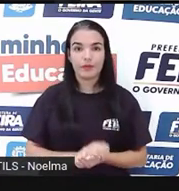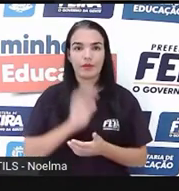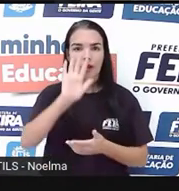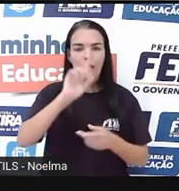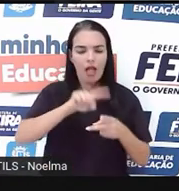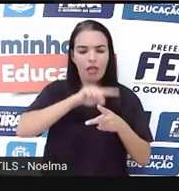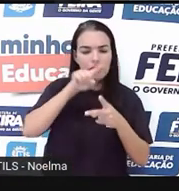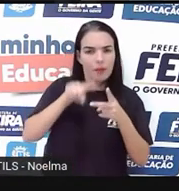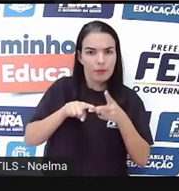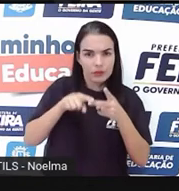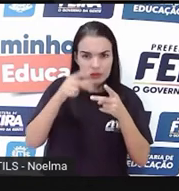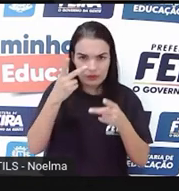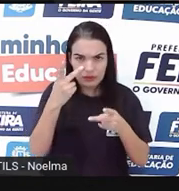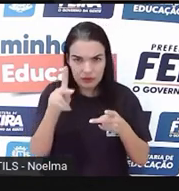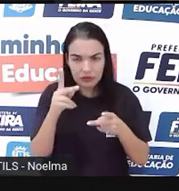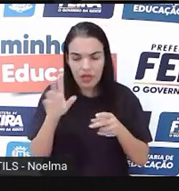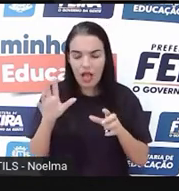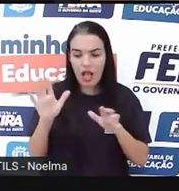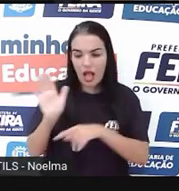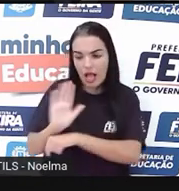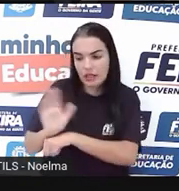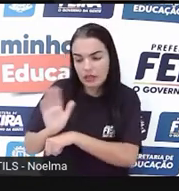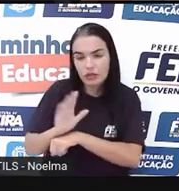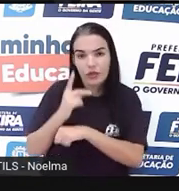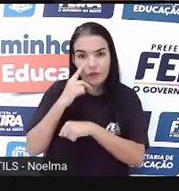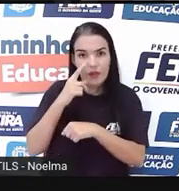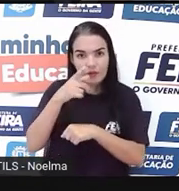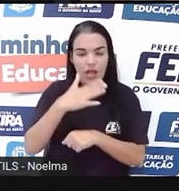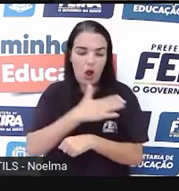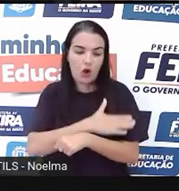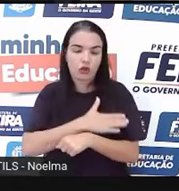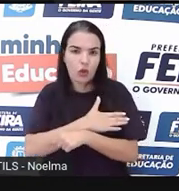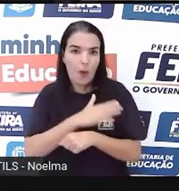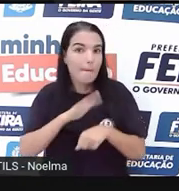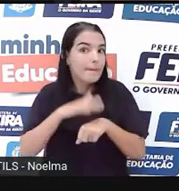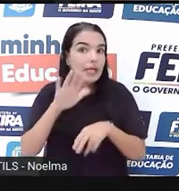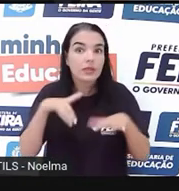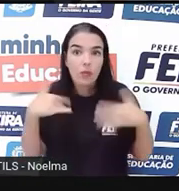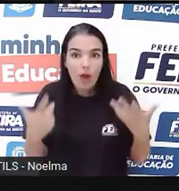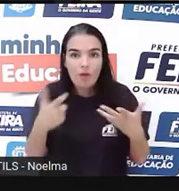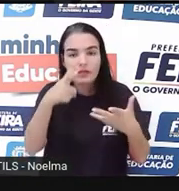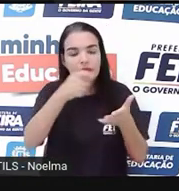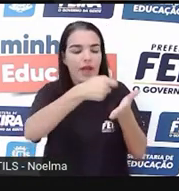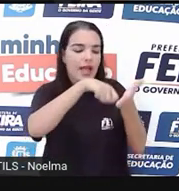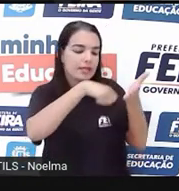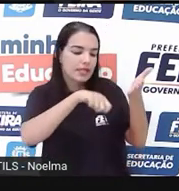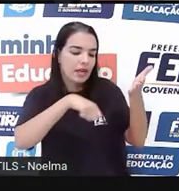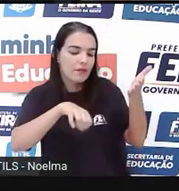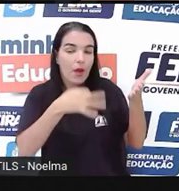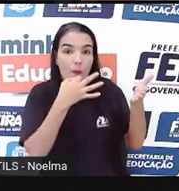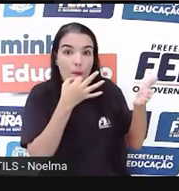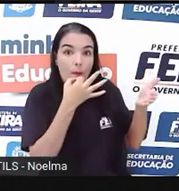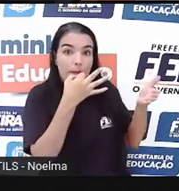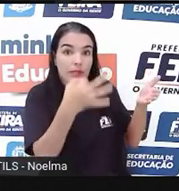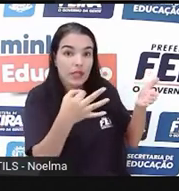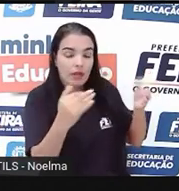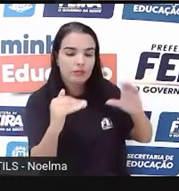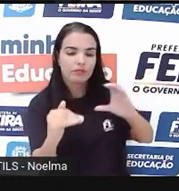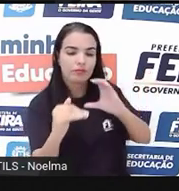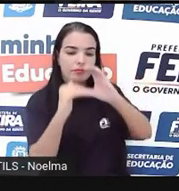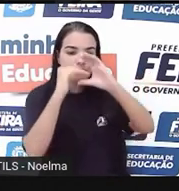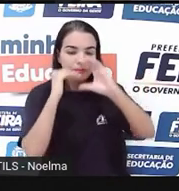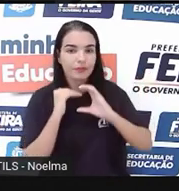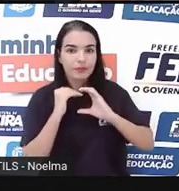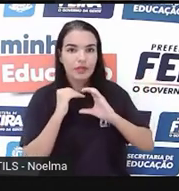Depois de assistir aos dois, vocês vão escolher aquele que mais gostou e vão escrever um comentário nos contando sobre